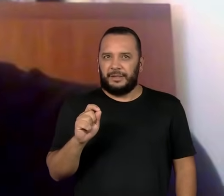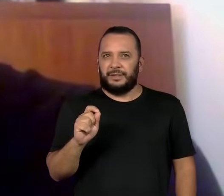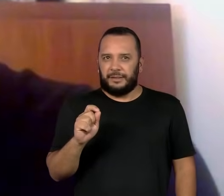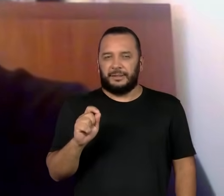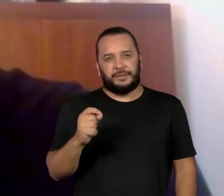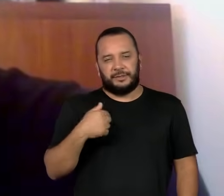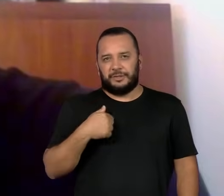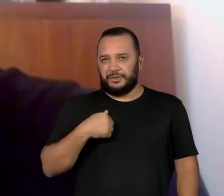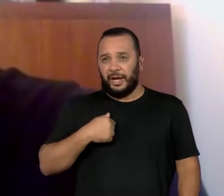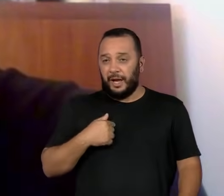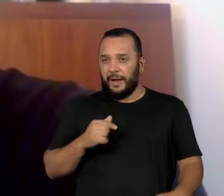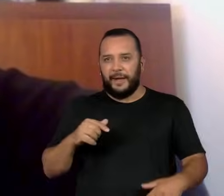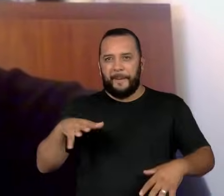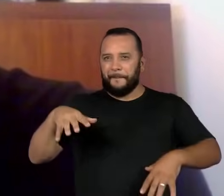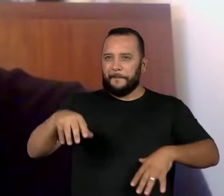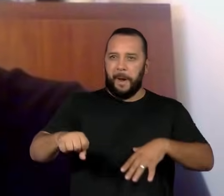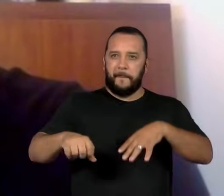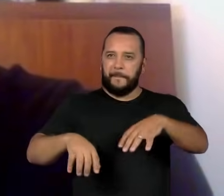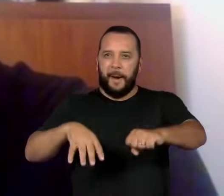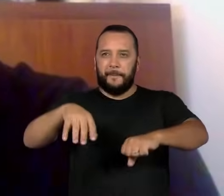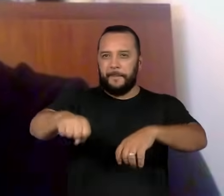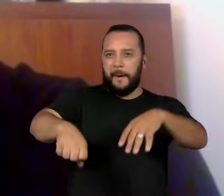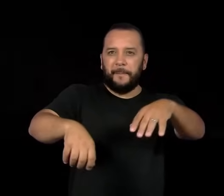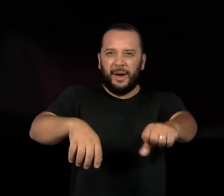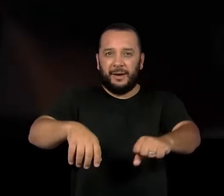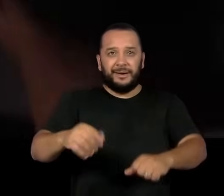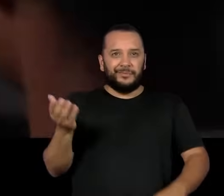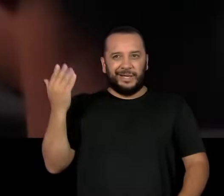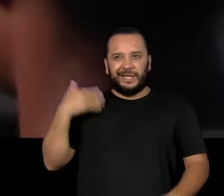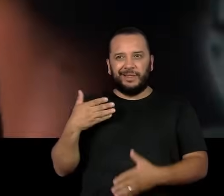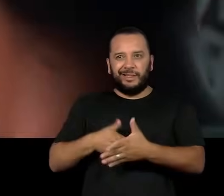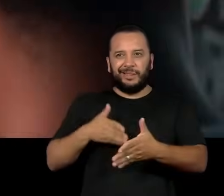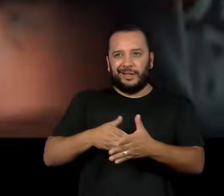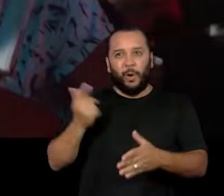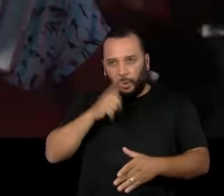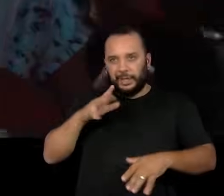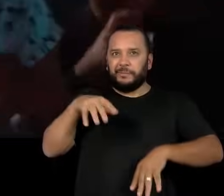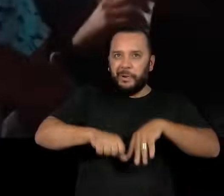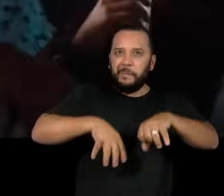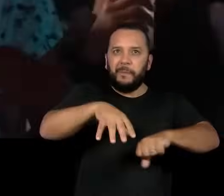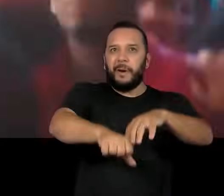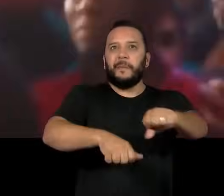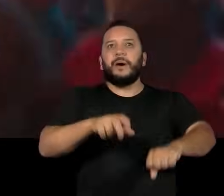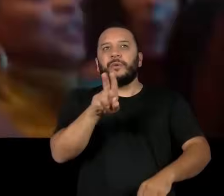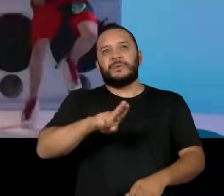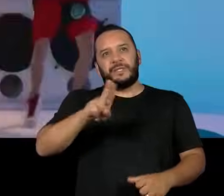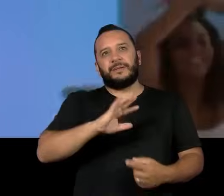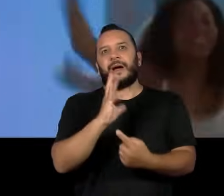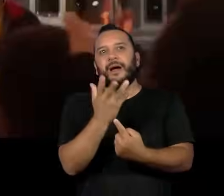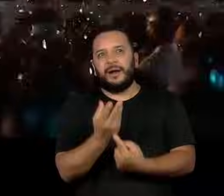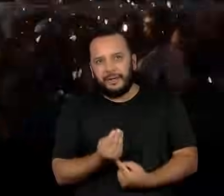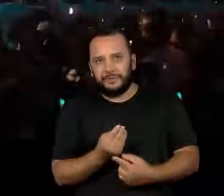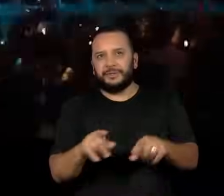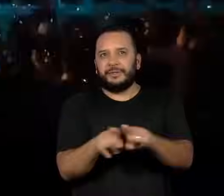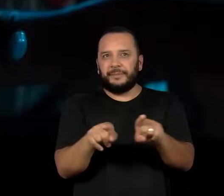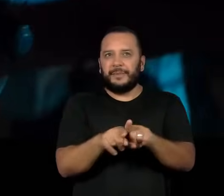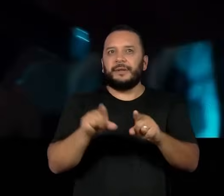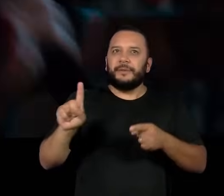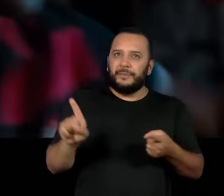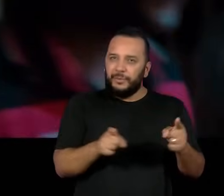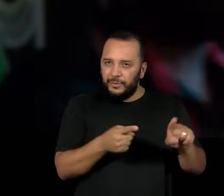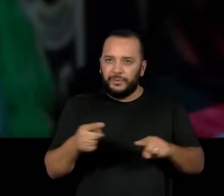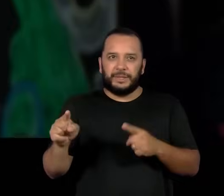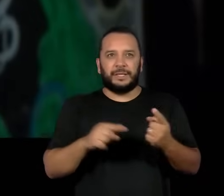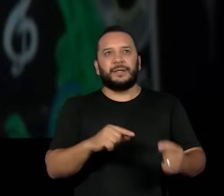invadir territórios que antes não eram deles. E a partir da arte, da música, propõem um